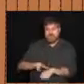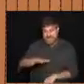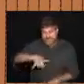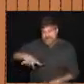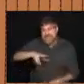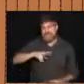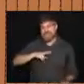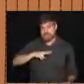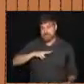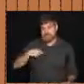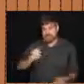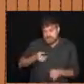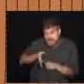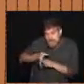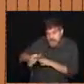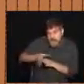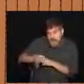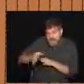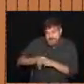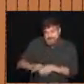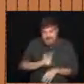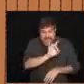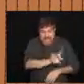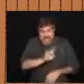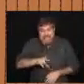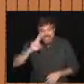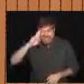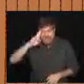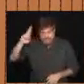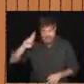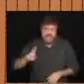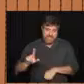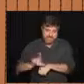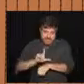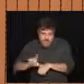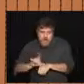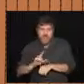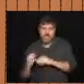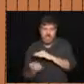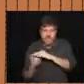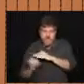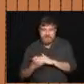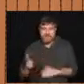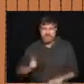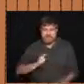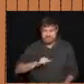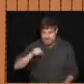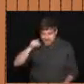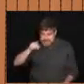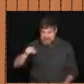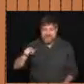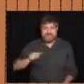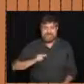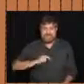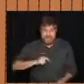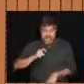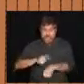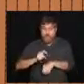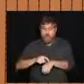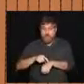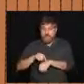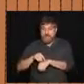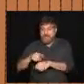vamos fazer essa recomendação e deixar para que cada patrão, para que cada proprietário do seu negócio